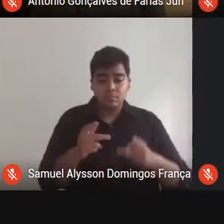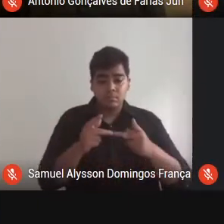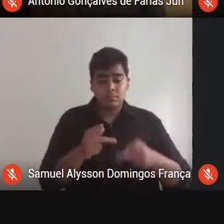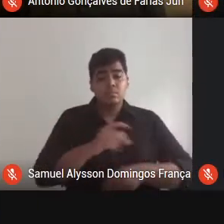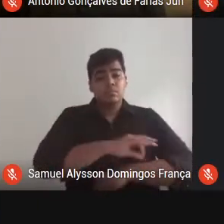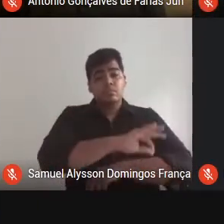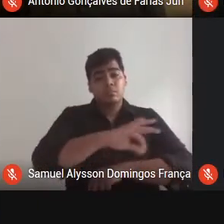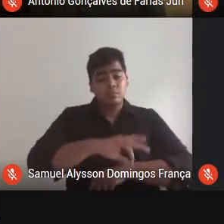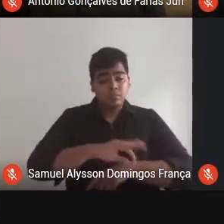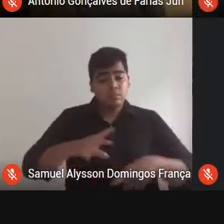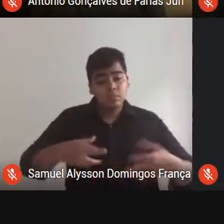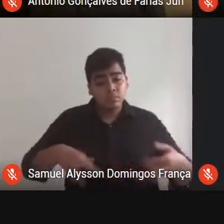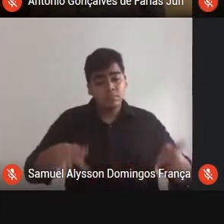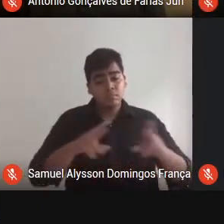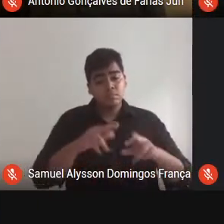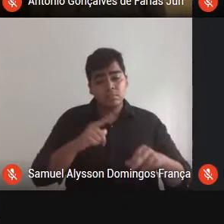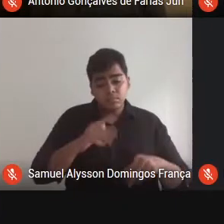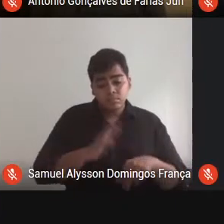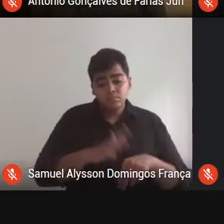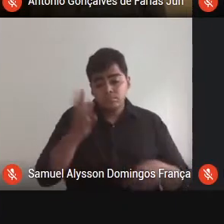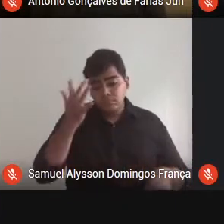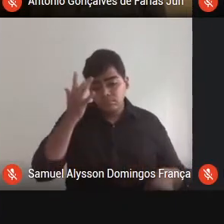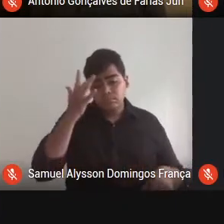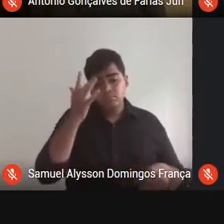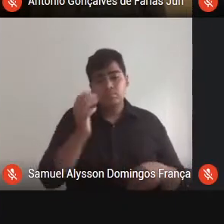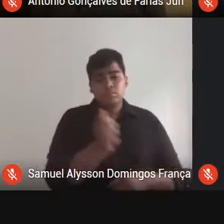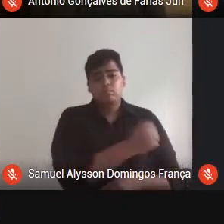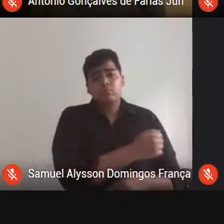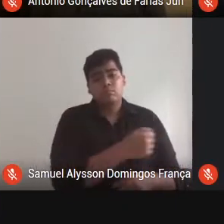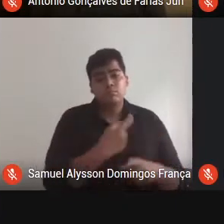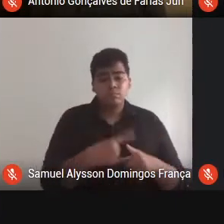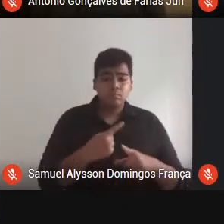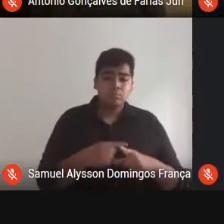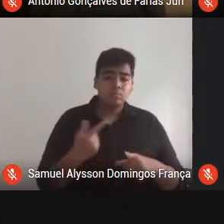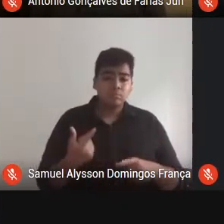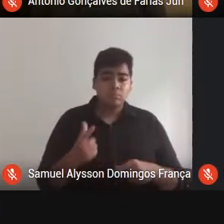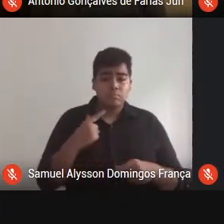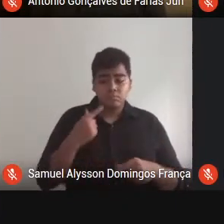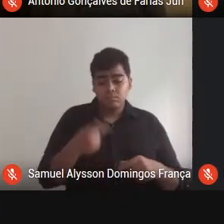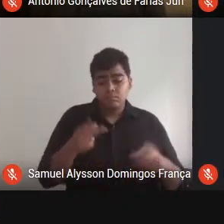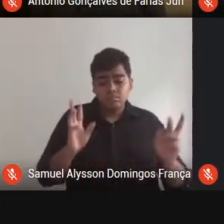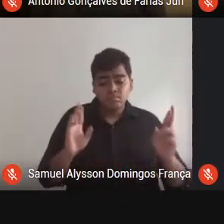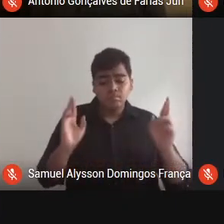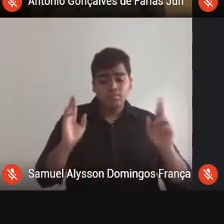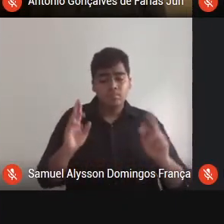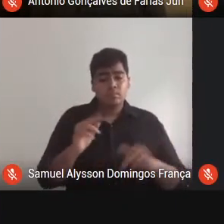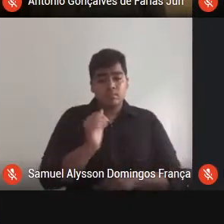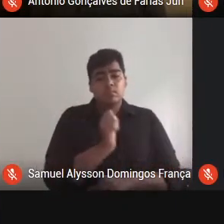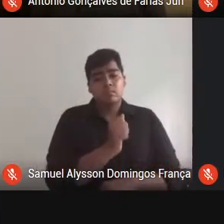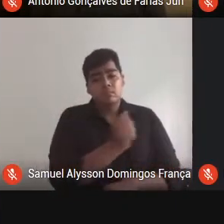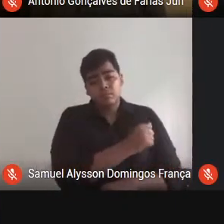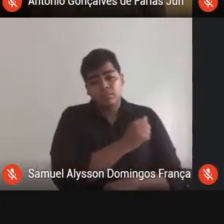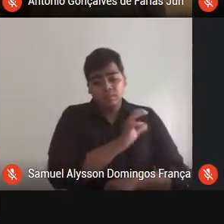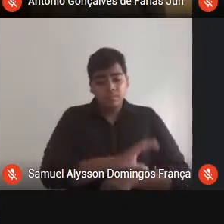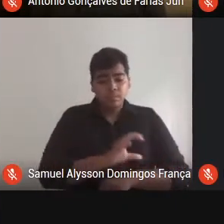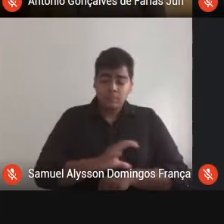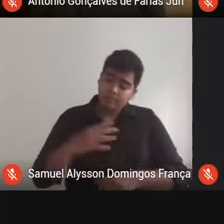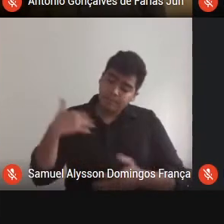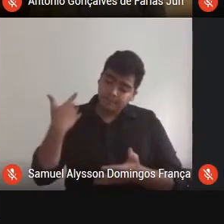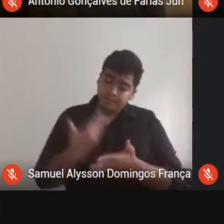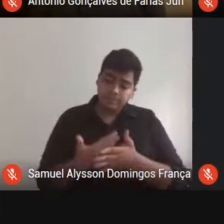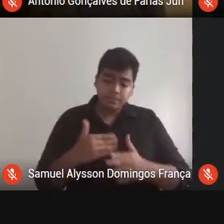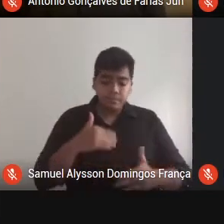amadurece um pouco mais o aluno. Por quê? Porque aqui está a grande expectativa do aluno durante o curso. Cada um desenvolve um projeto